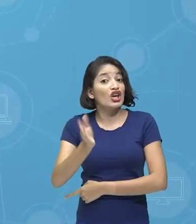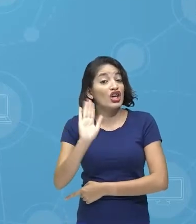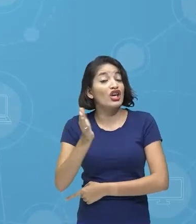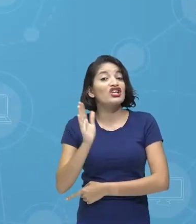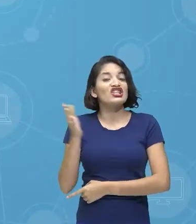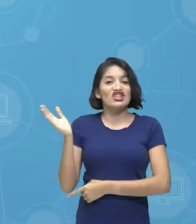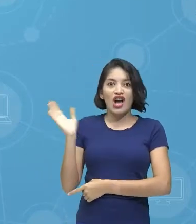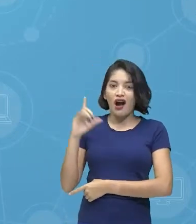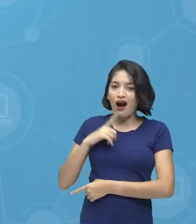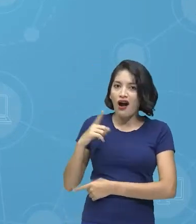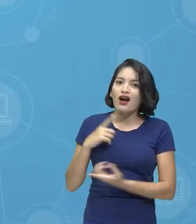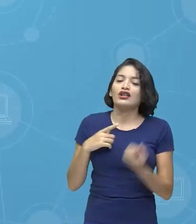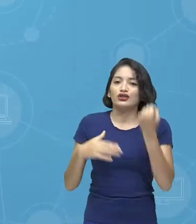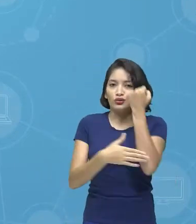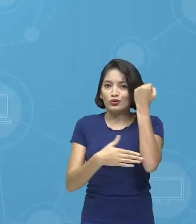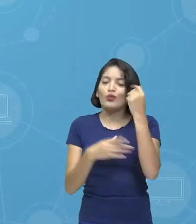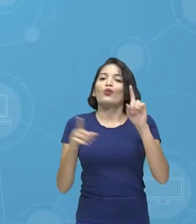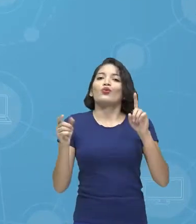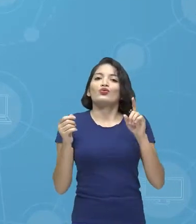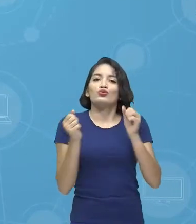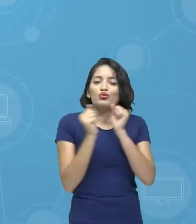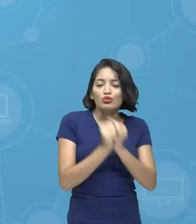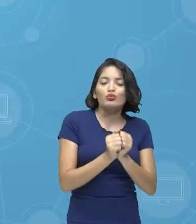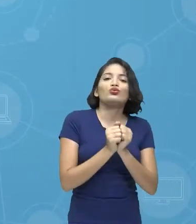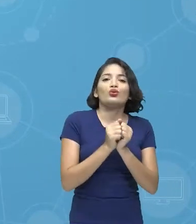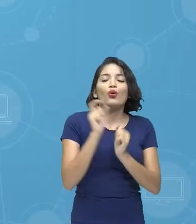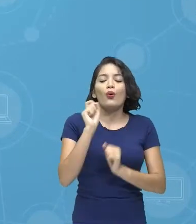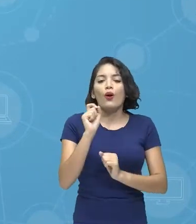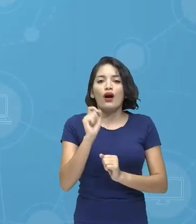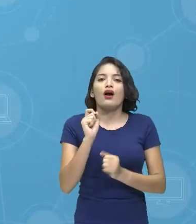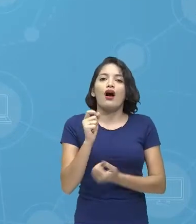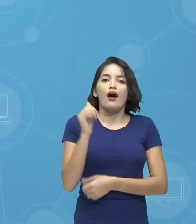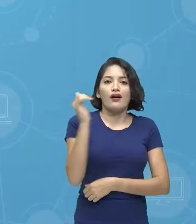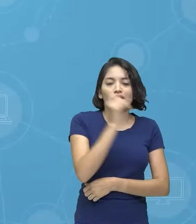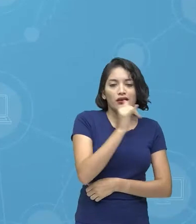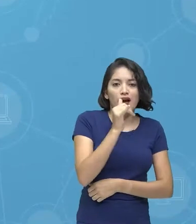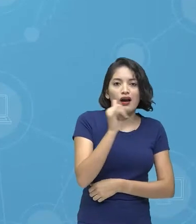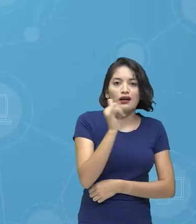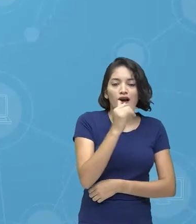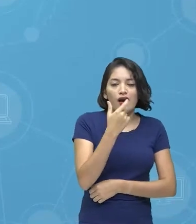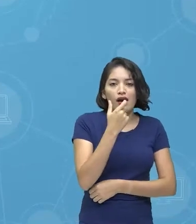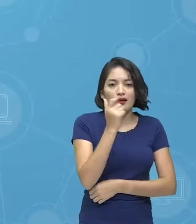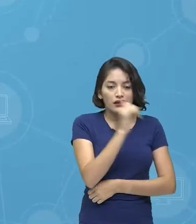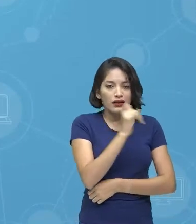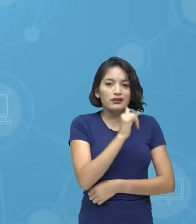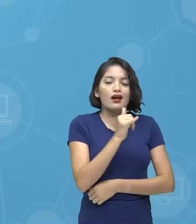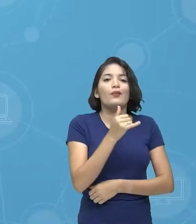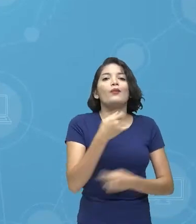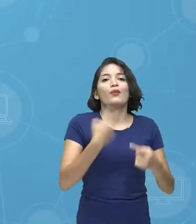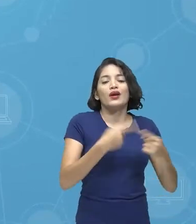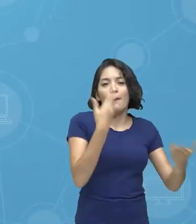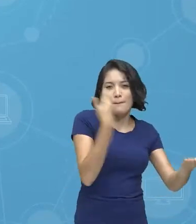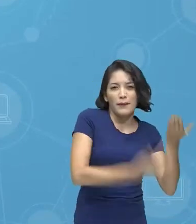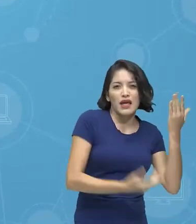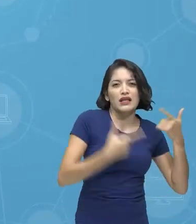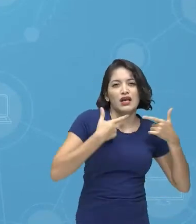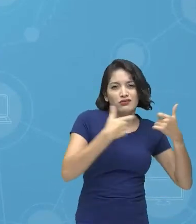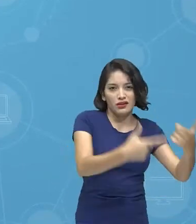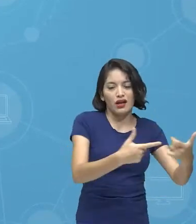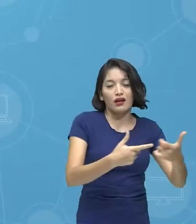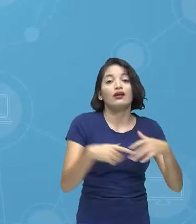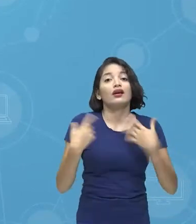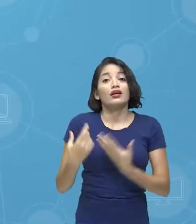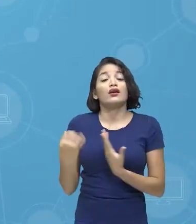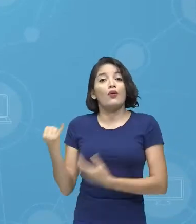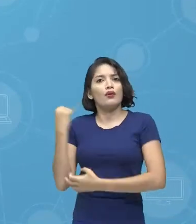cotovelo gigante com a Inglaterra, principalmente porque ambas perderam guerras para a Inglaterra naquele momento. Então era fundamental